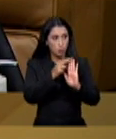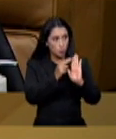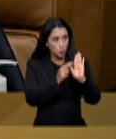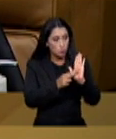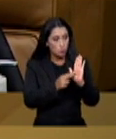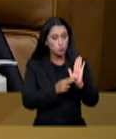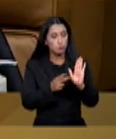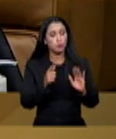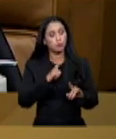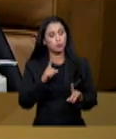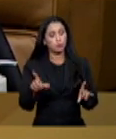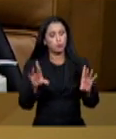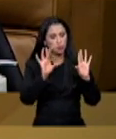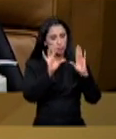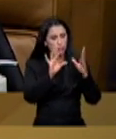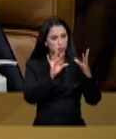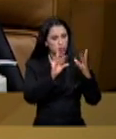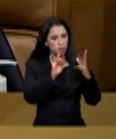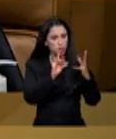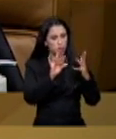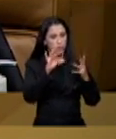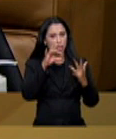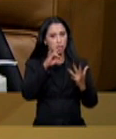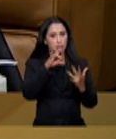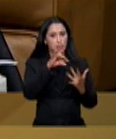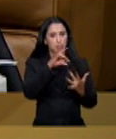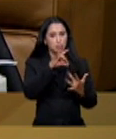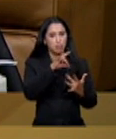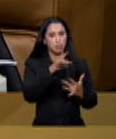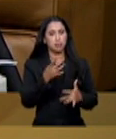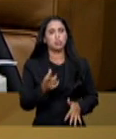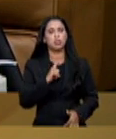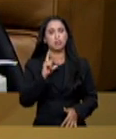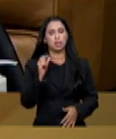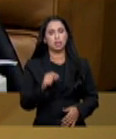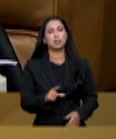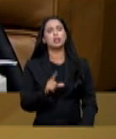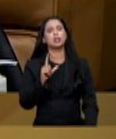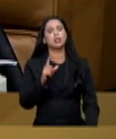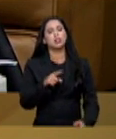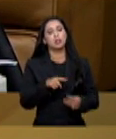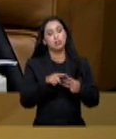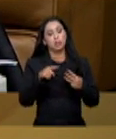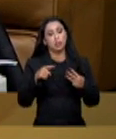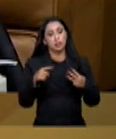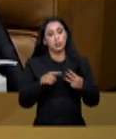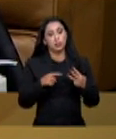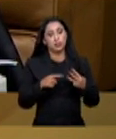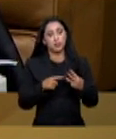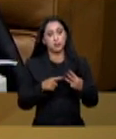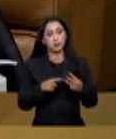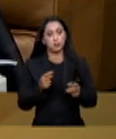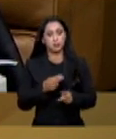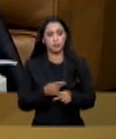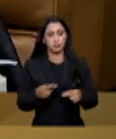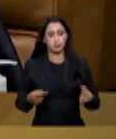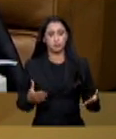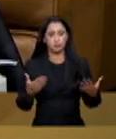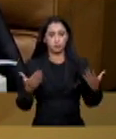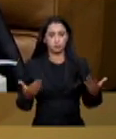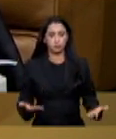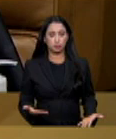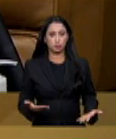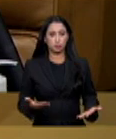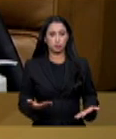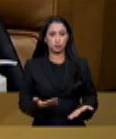norma e detalha essas três condições ou três pressupostos. Pois bem,